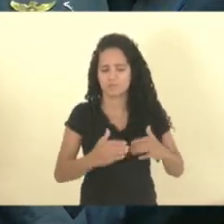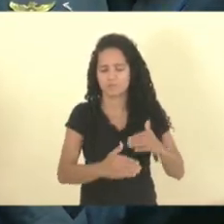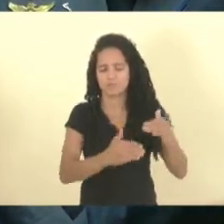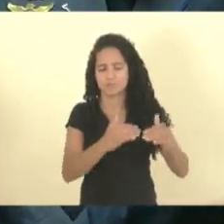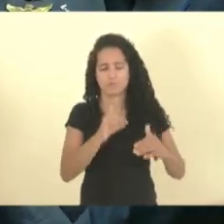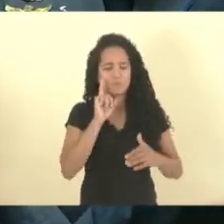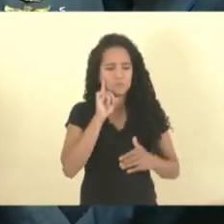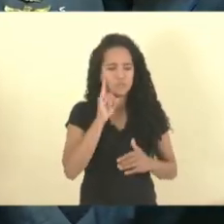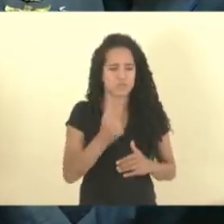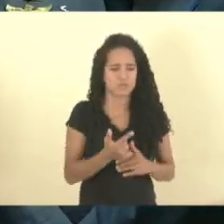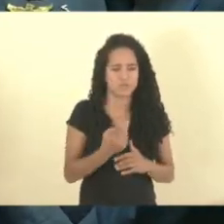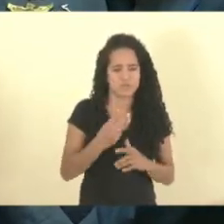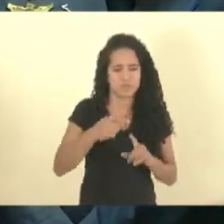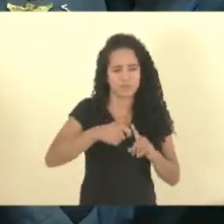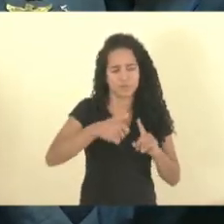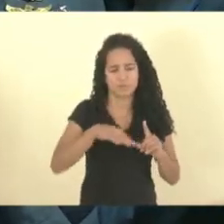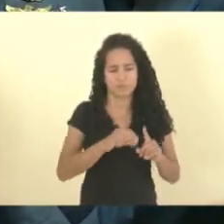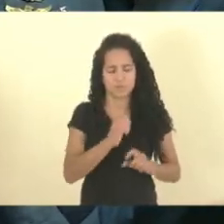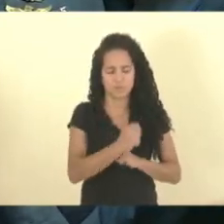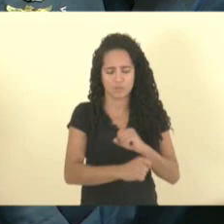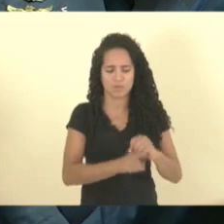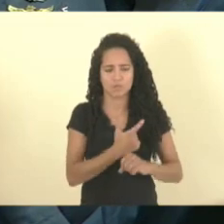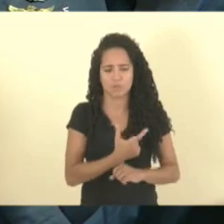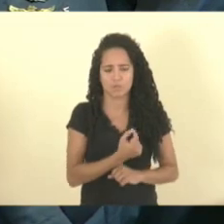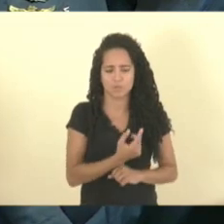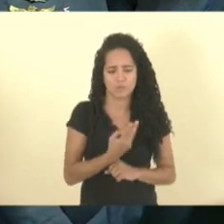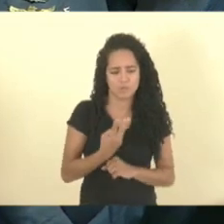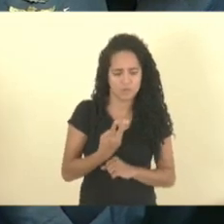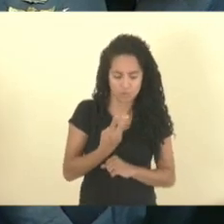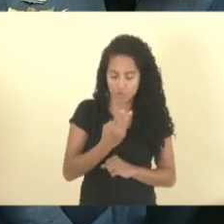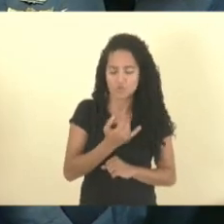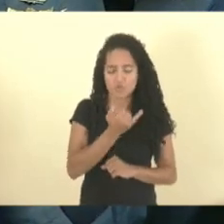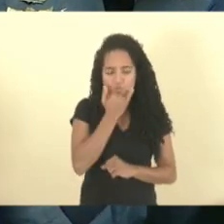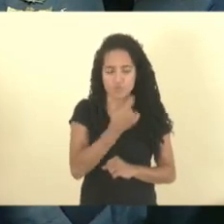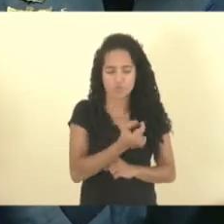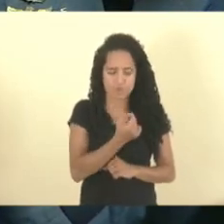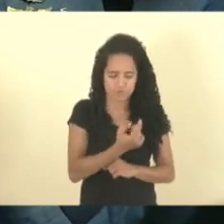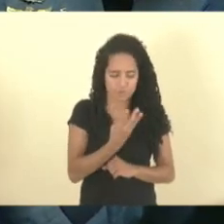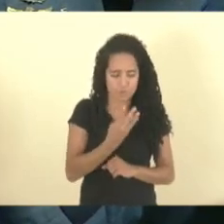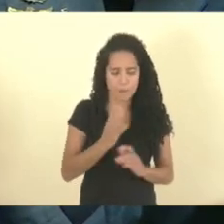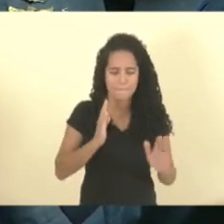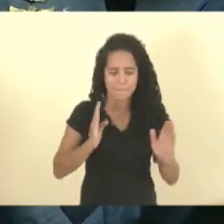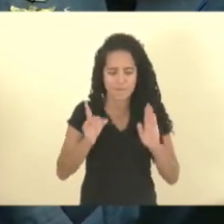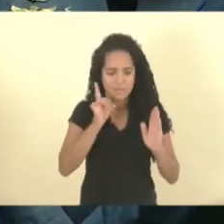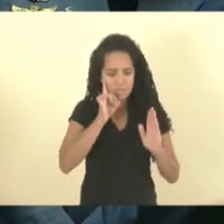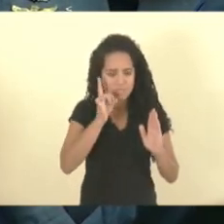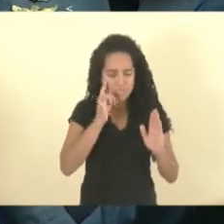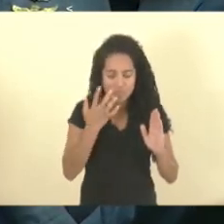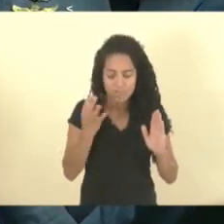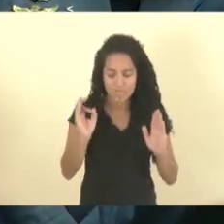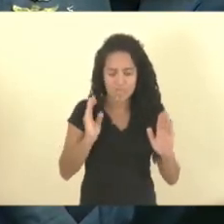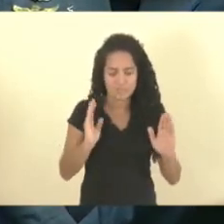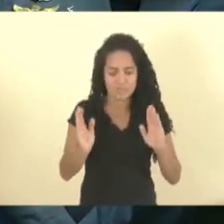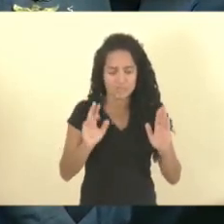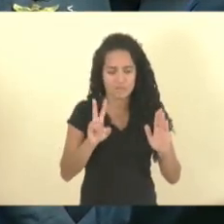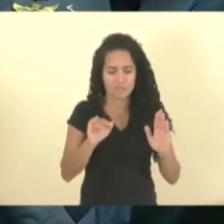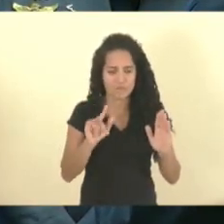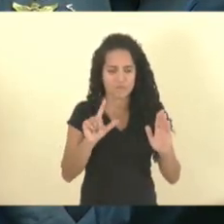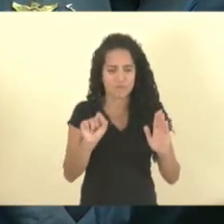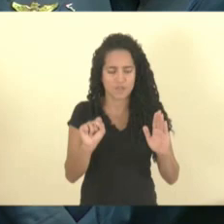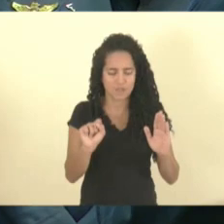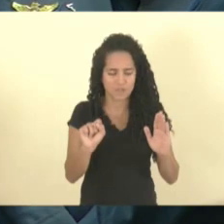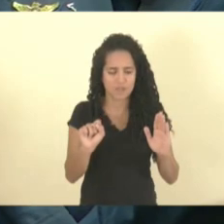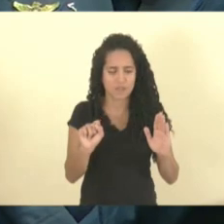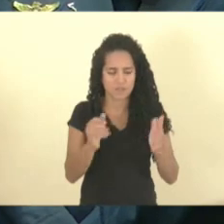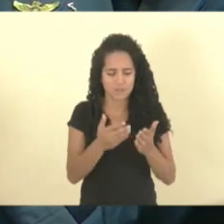de 23 de maio de 2024, ficaria estabelecido o prazo de 10 dias úteis para a aferição das vagas previstas